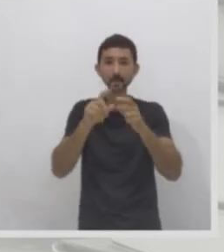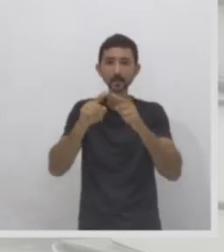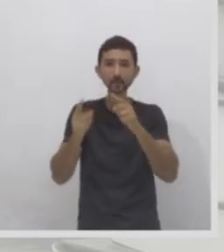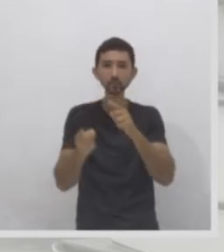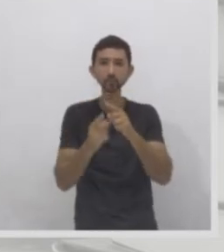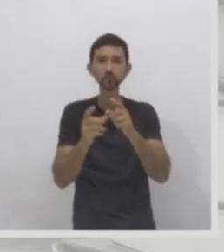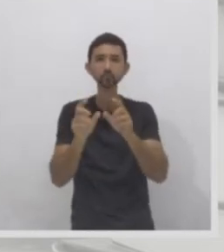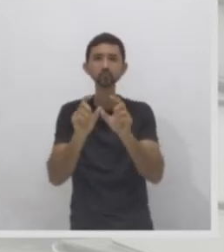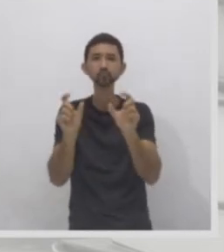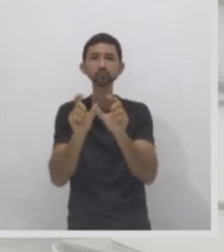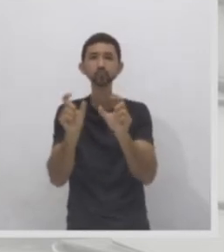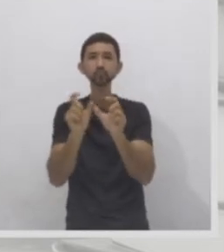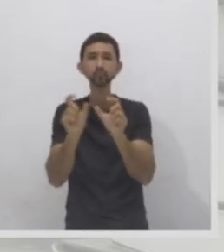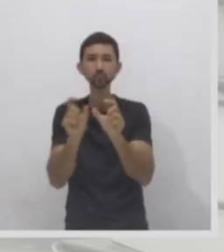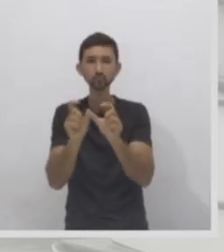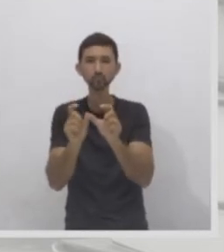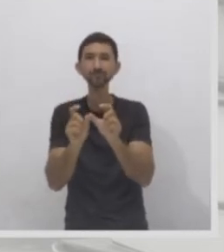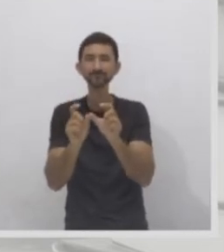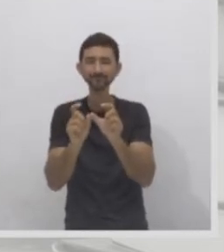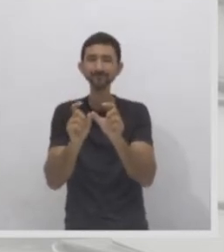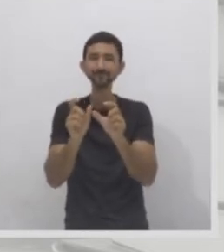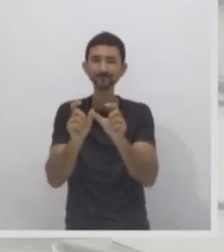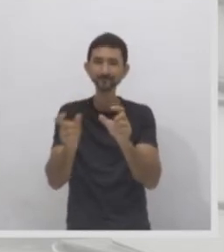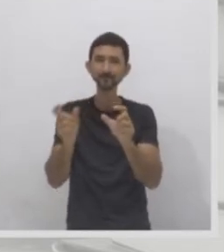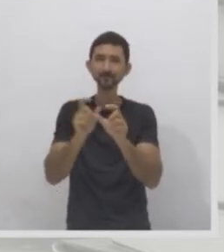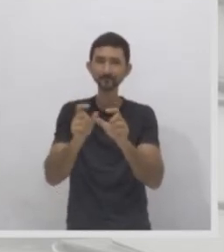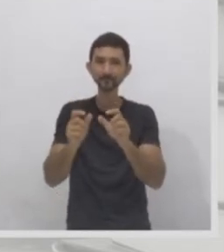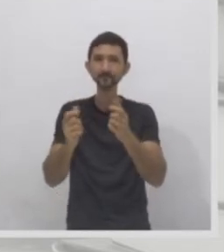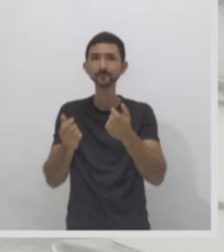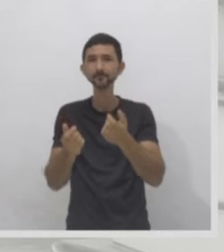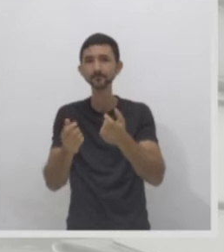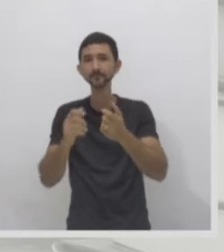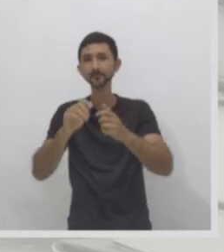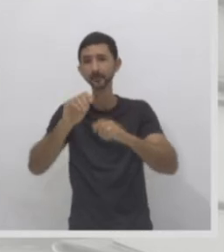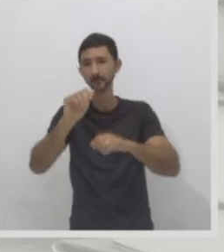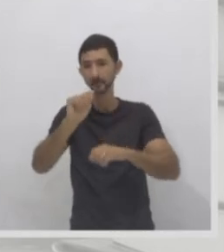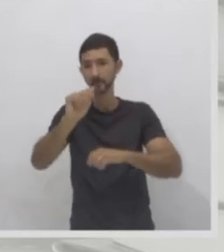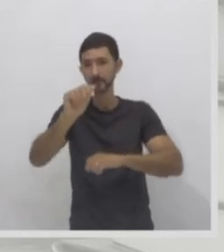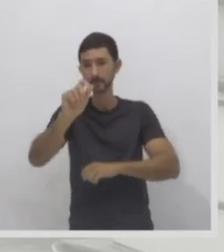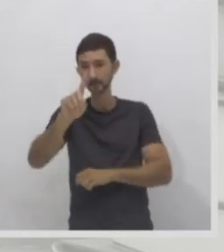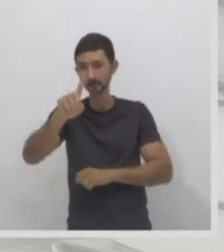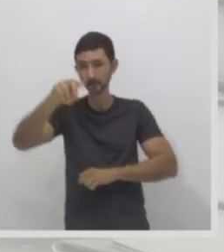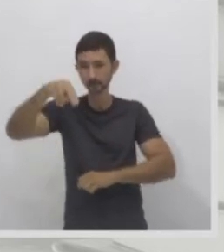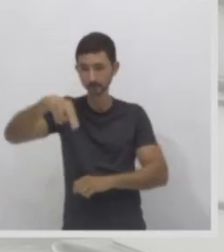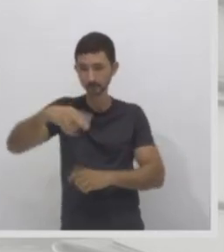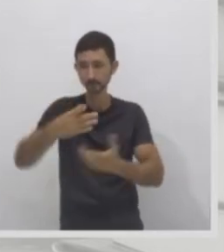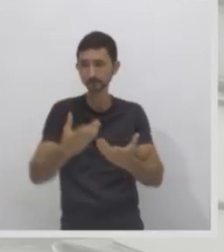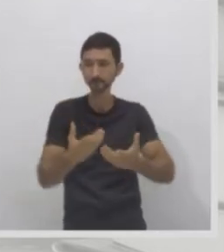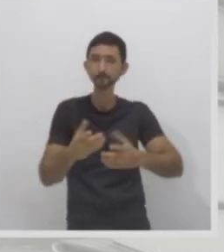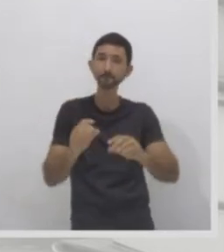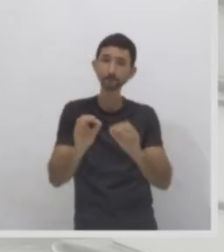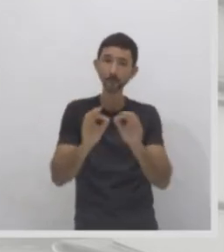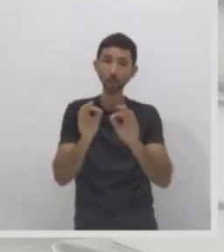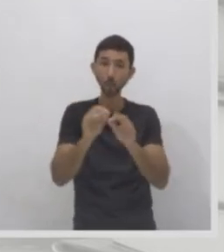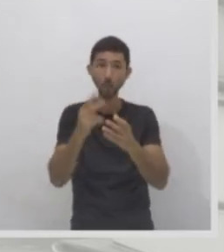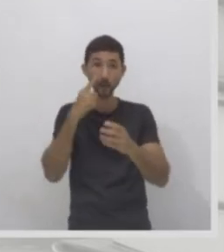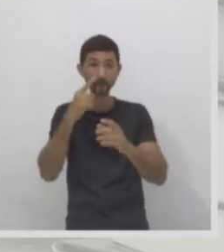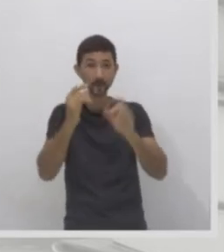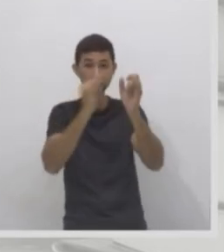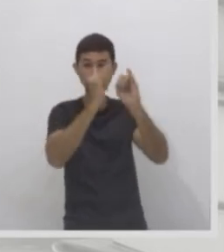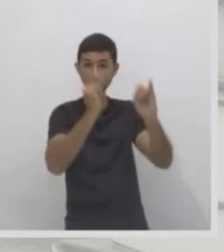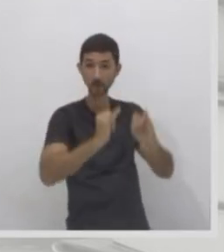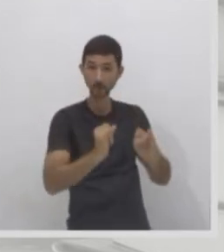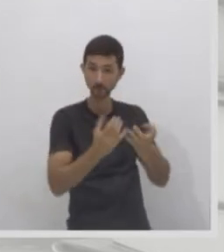termo, que é um termo acessório, chamado de adjunto adnominal, ele poderia sair daí. Então, confira as imagens desse